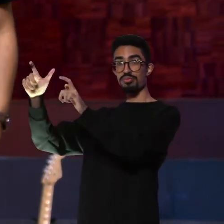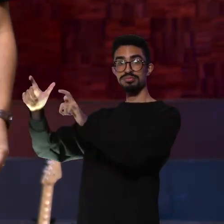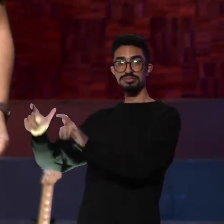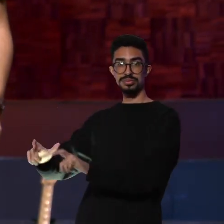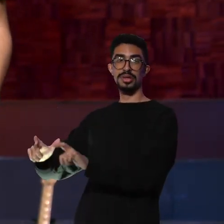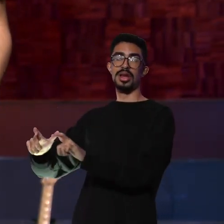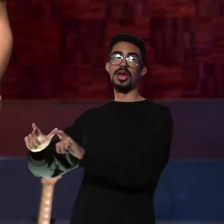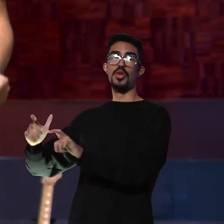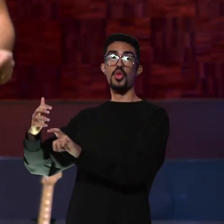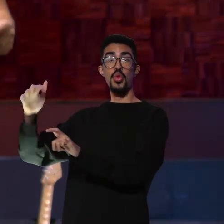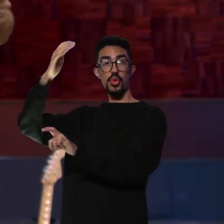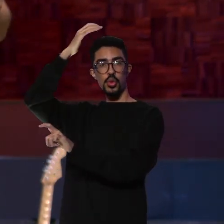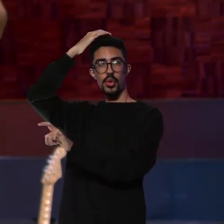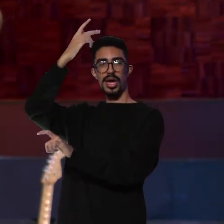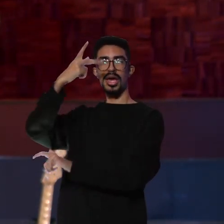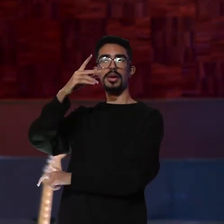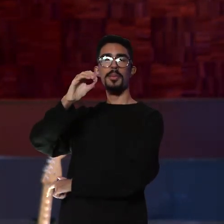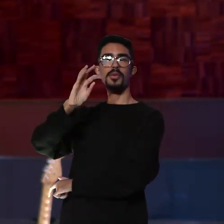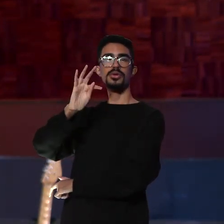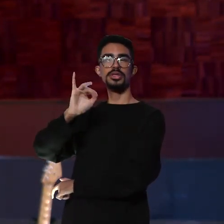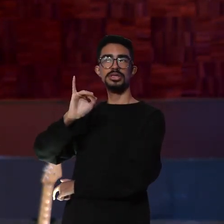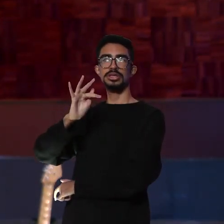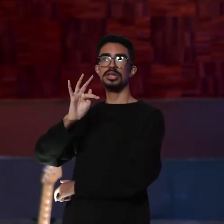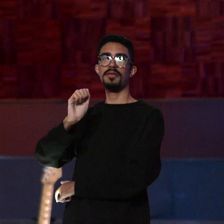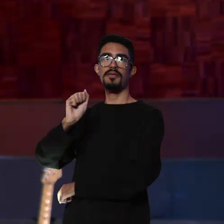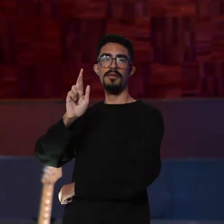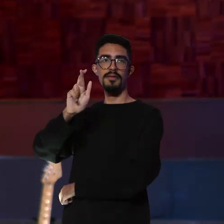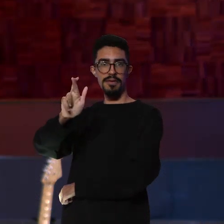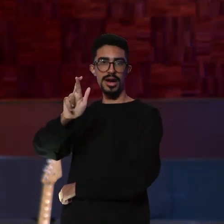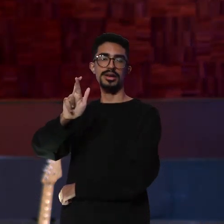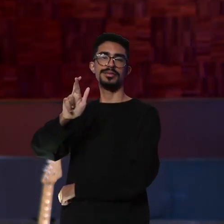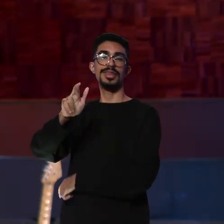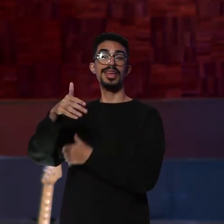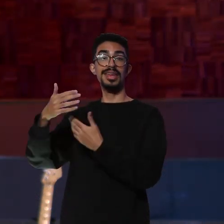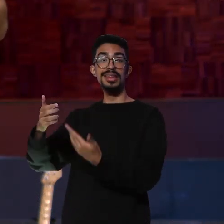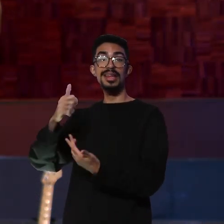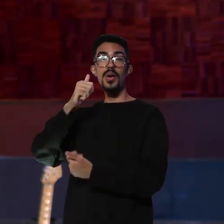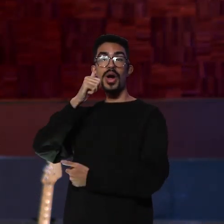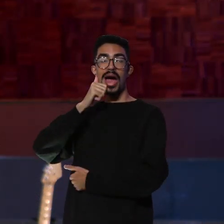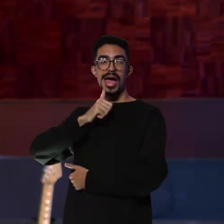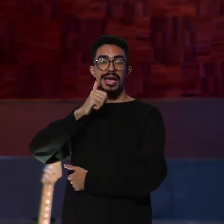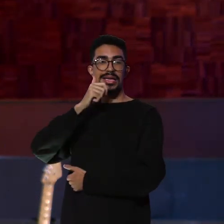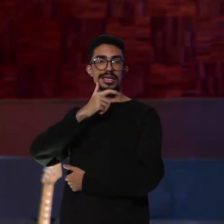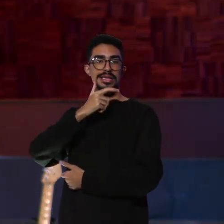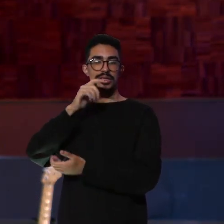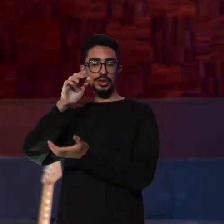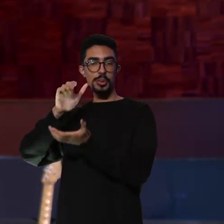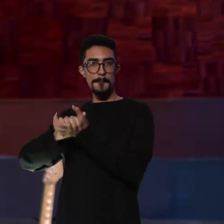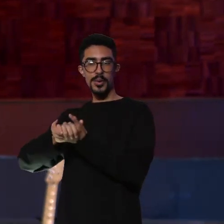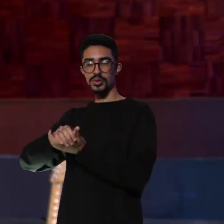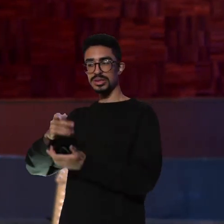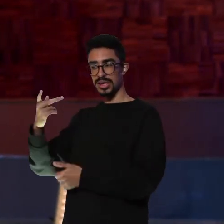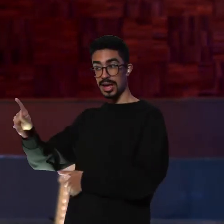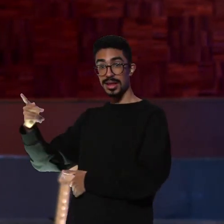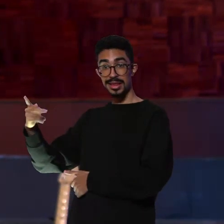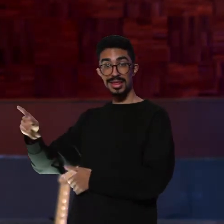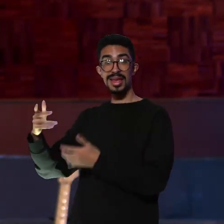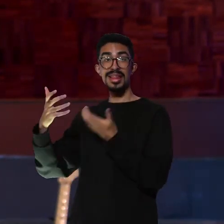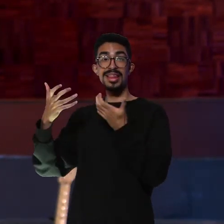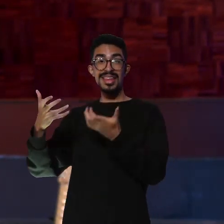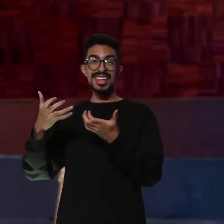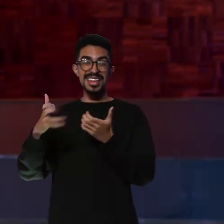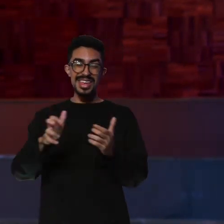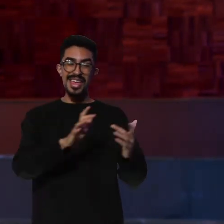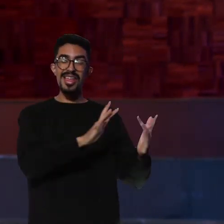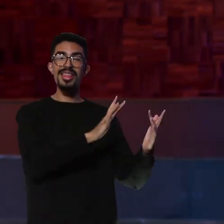com ele. Mas ele fala, não, foge. Ela fica com a capa, ele é incriminado justamente,